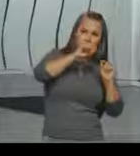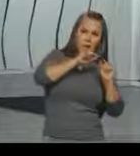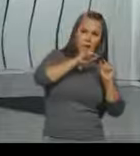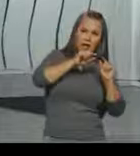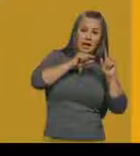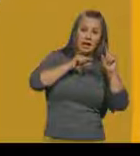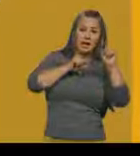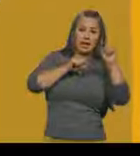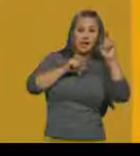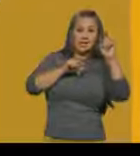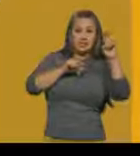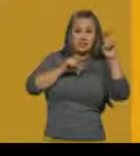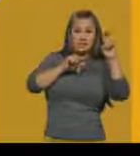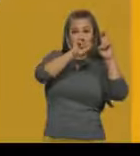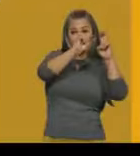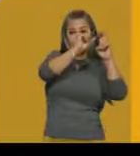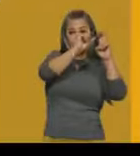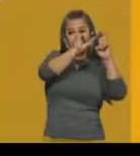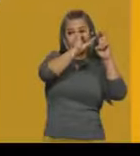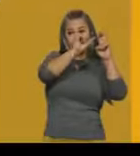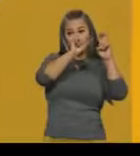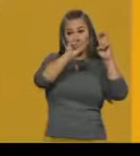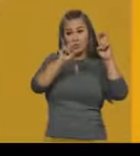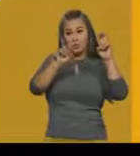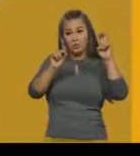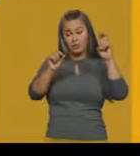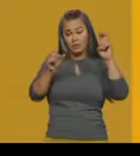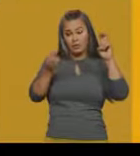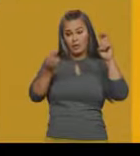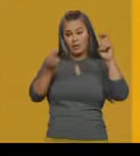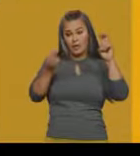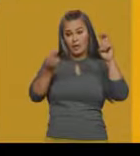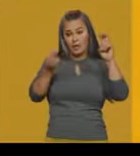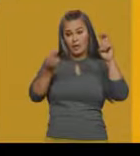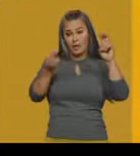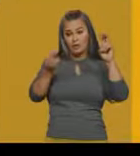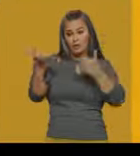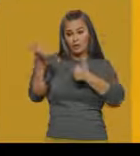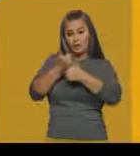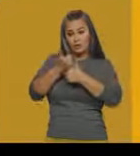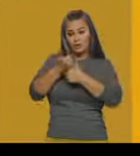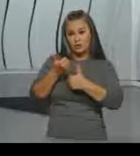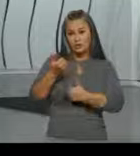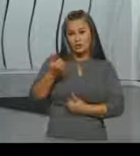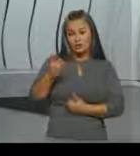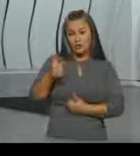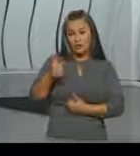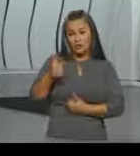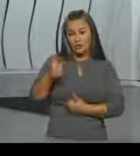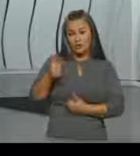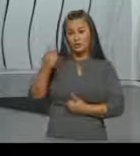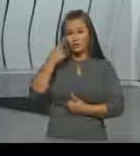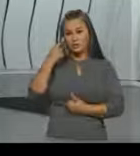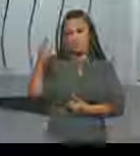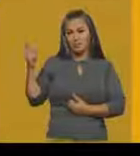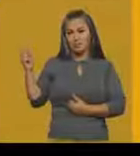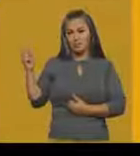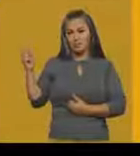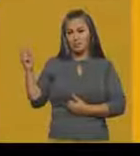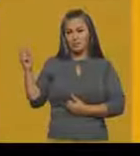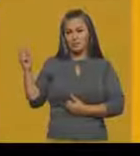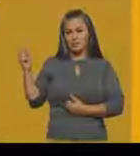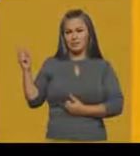segue. 11. Opa, deixa eu apagar aqui, ó, para ficar mais bonitinho. Opa, 11.